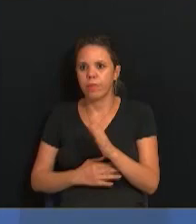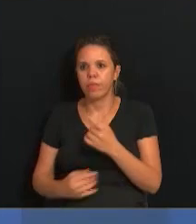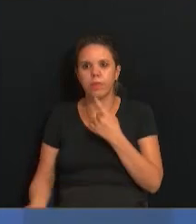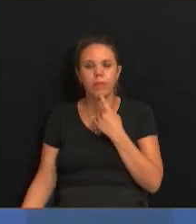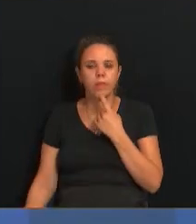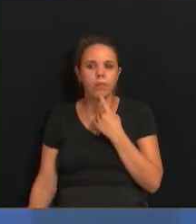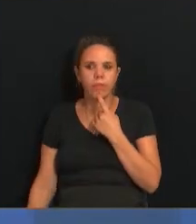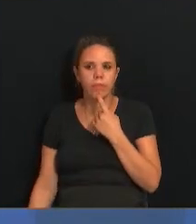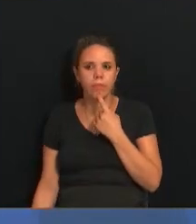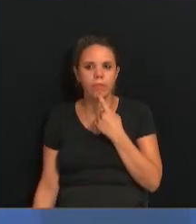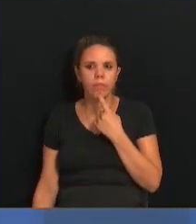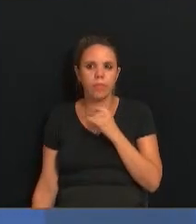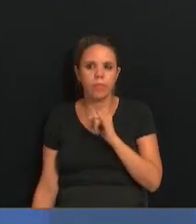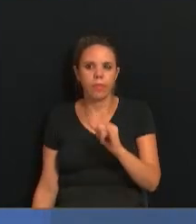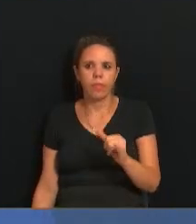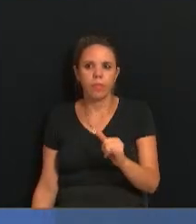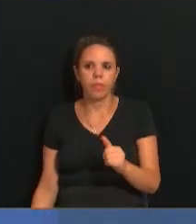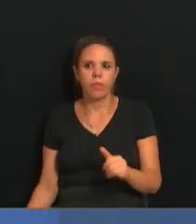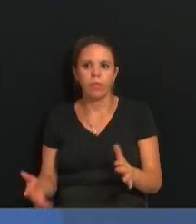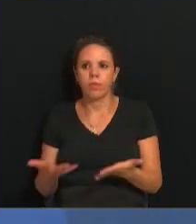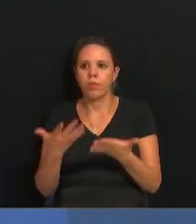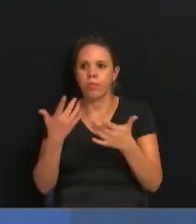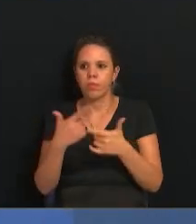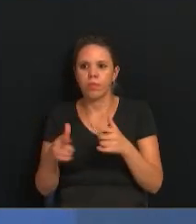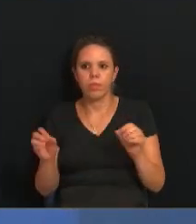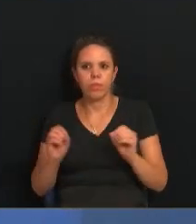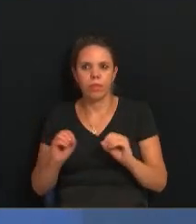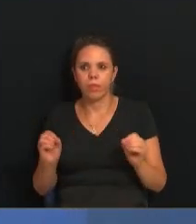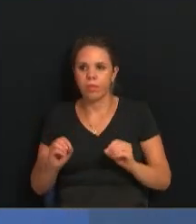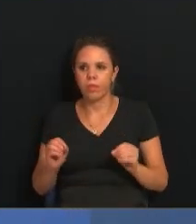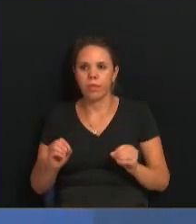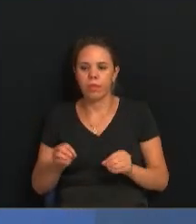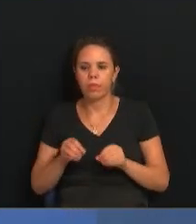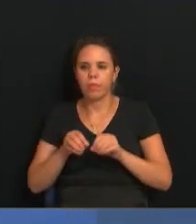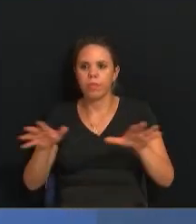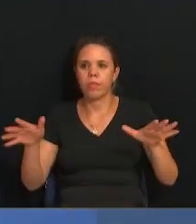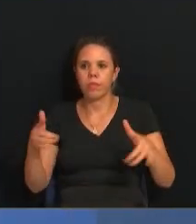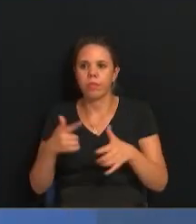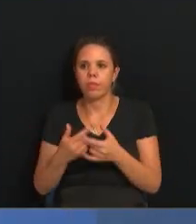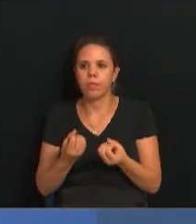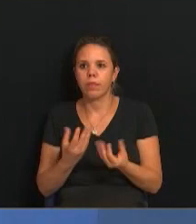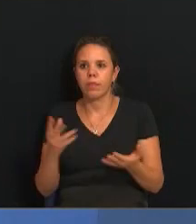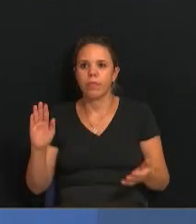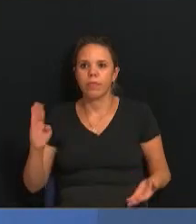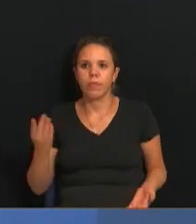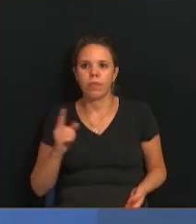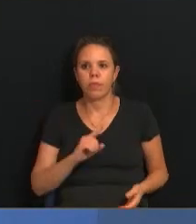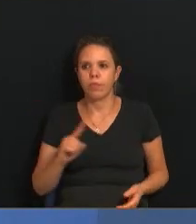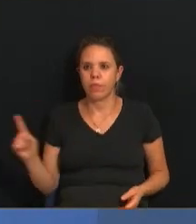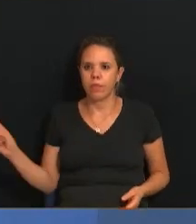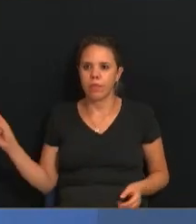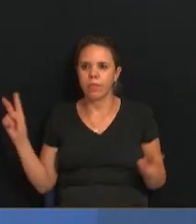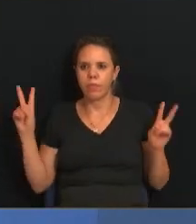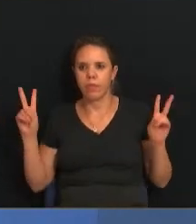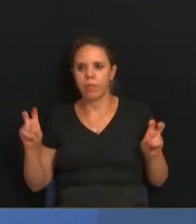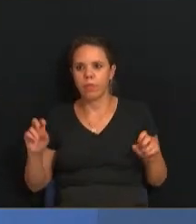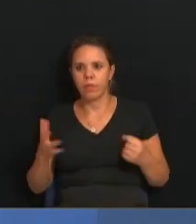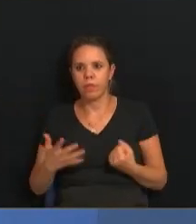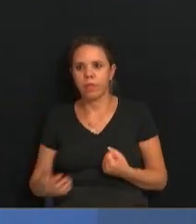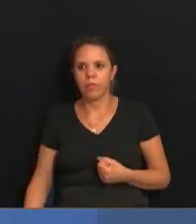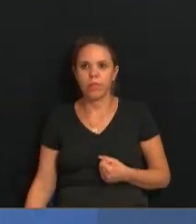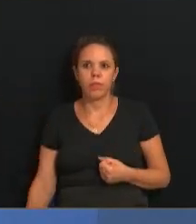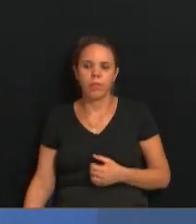Campinas reitera que não promove nenhum tipo de disseminação de informações falsas em relação à Covid.